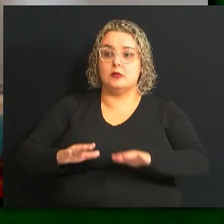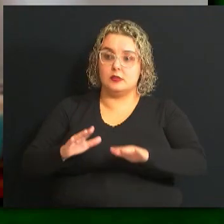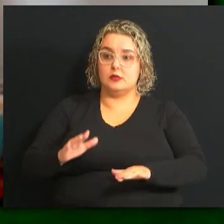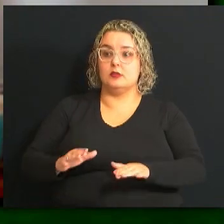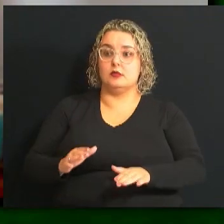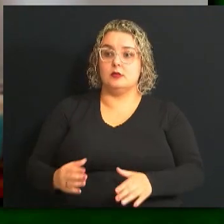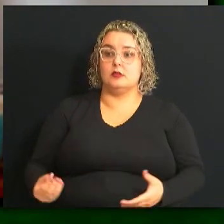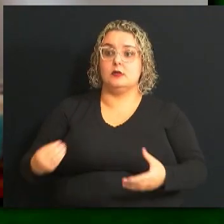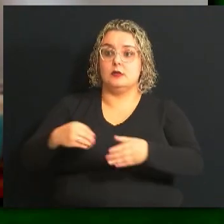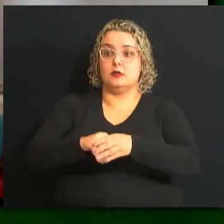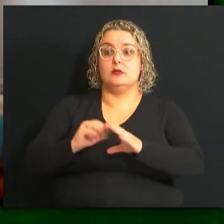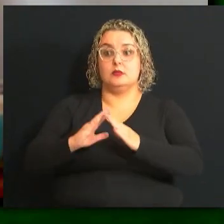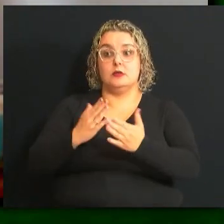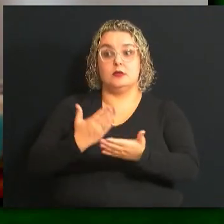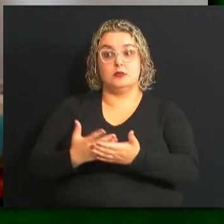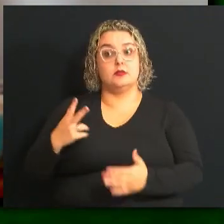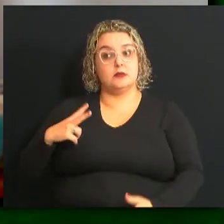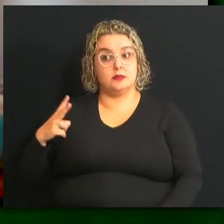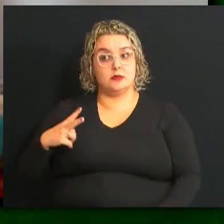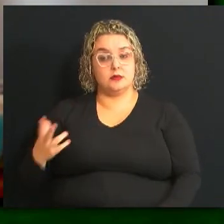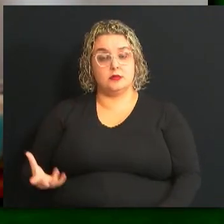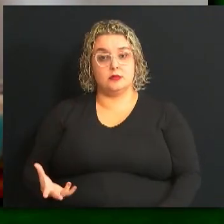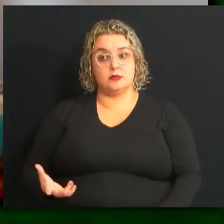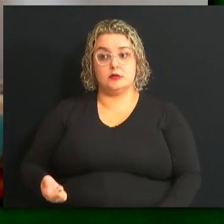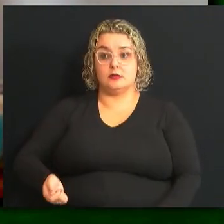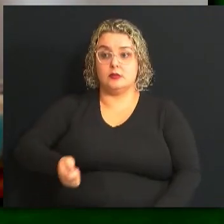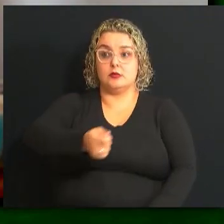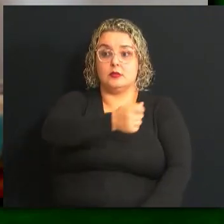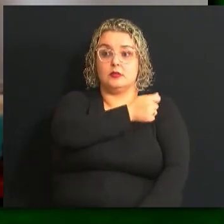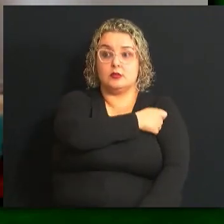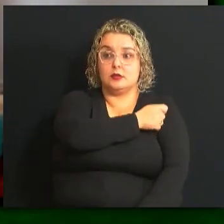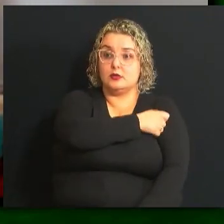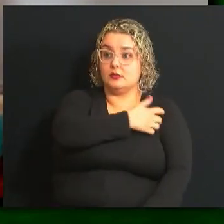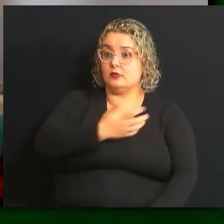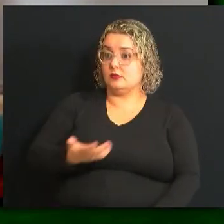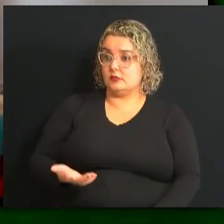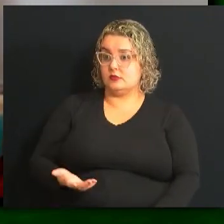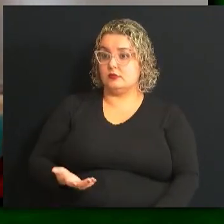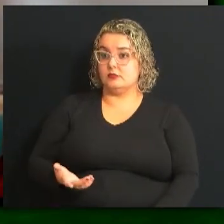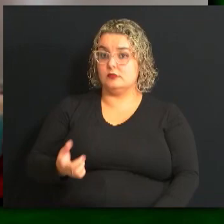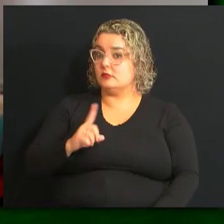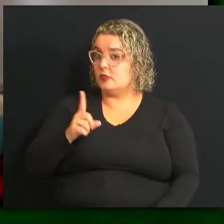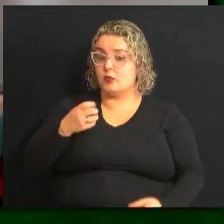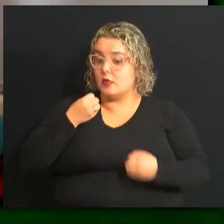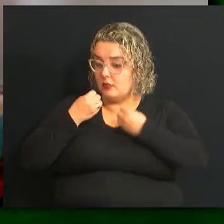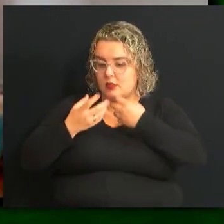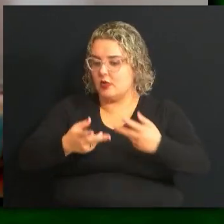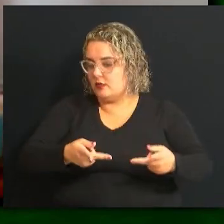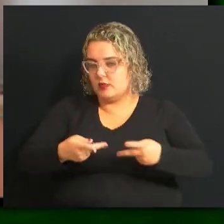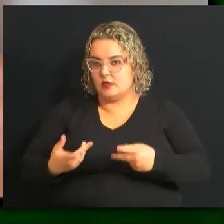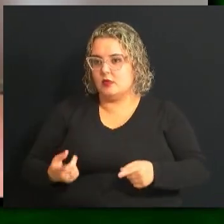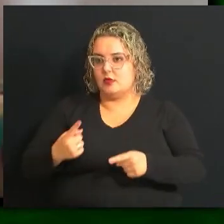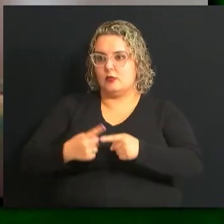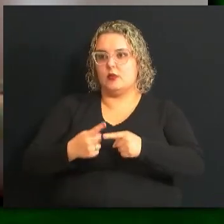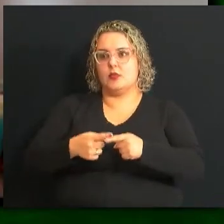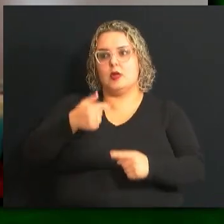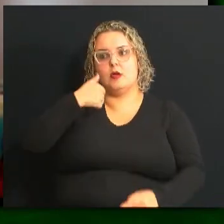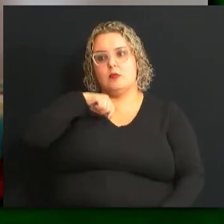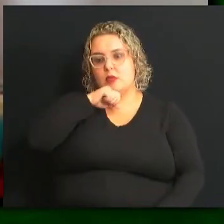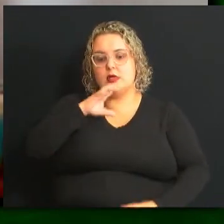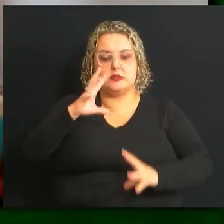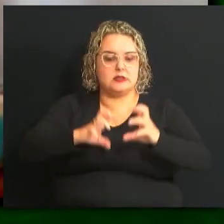escolas particulares, esses alunos ficam ali, acabam que não são bem-vindos, porque a mãe brigou muito, porque a